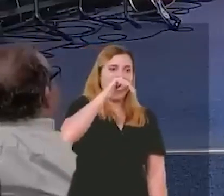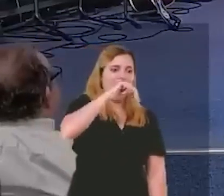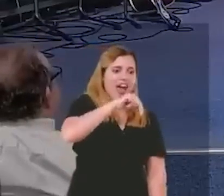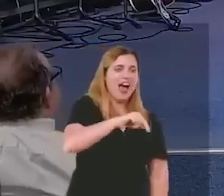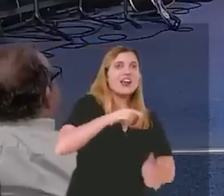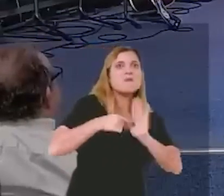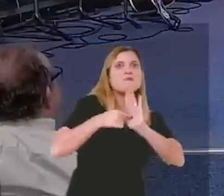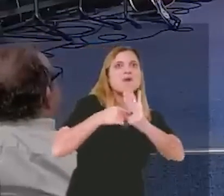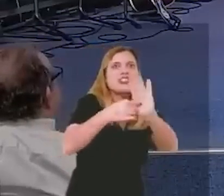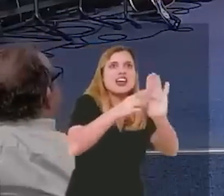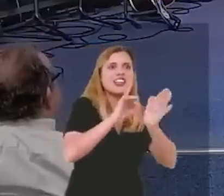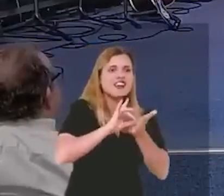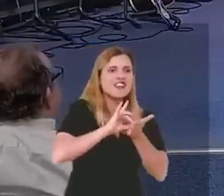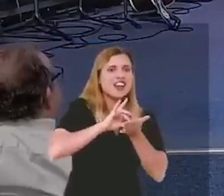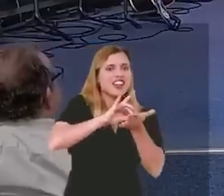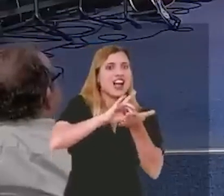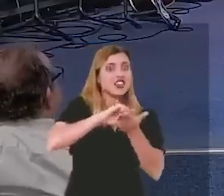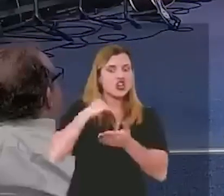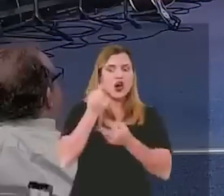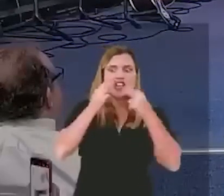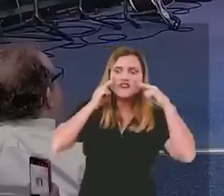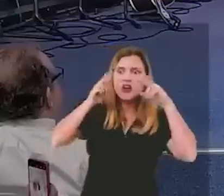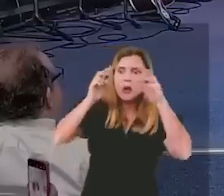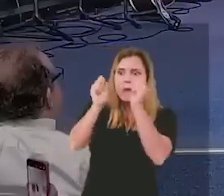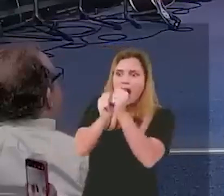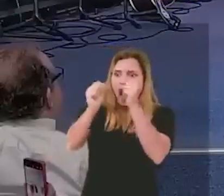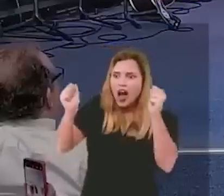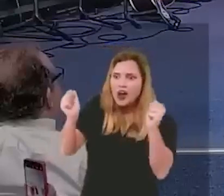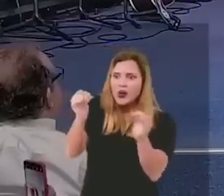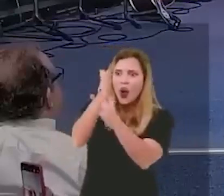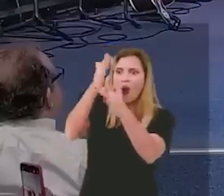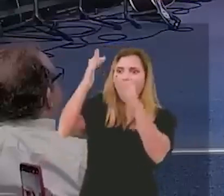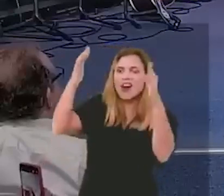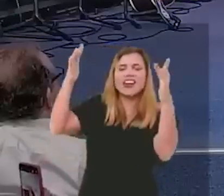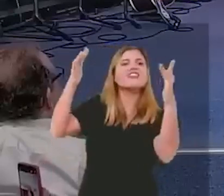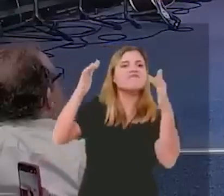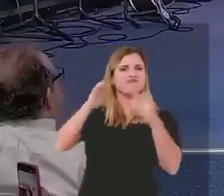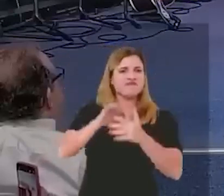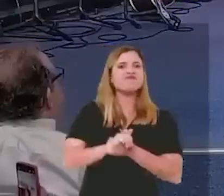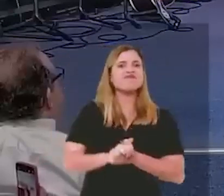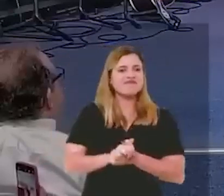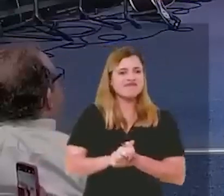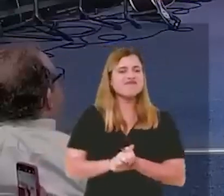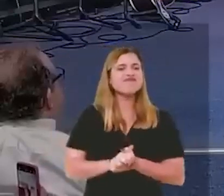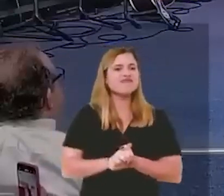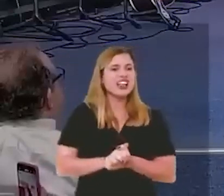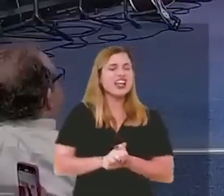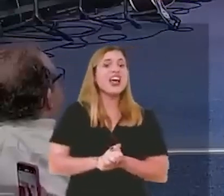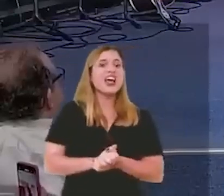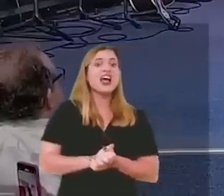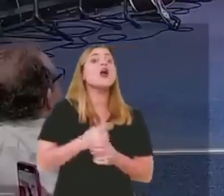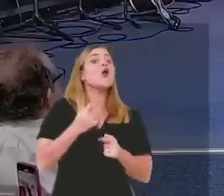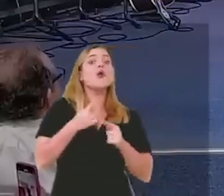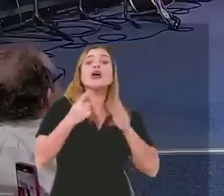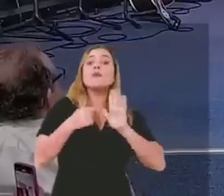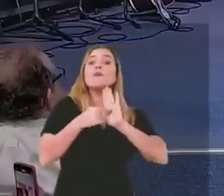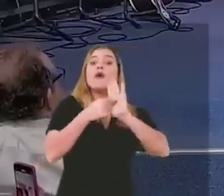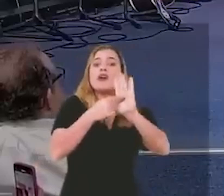irmãos, em 325, tratando desta matéria que nós estamos conversando aqui hoje, a divindade de